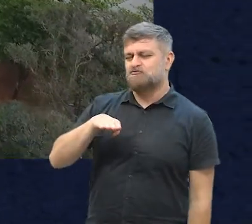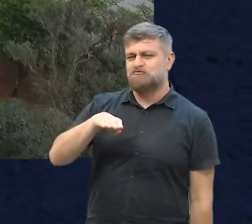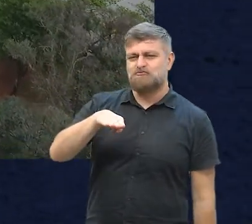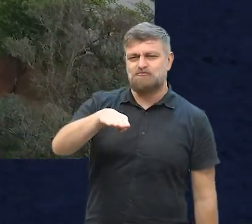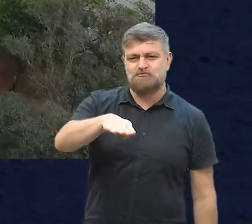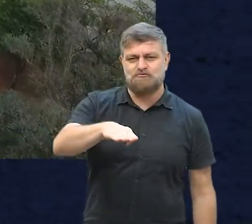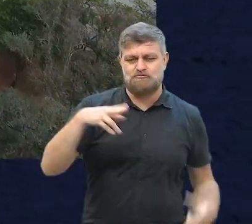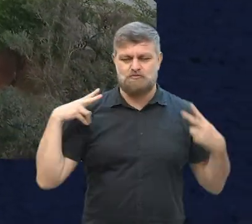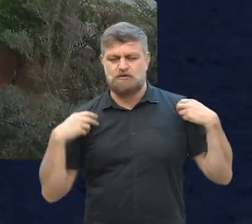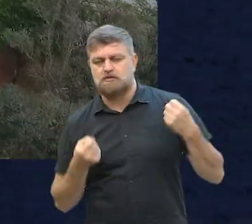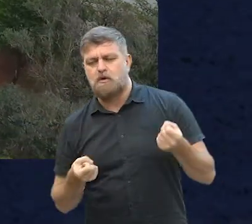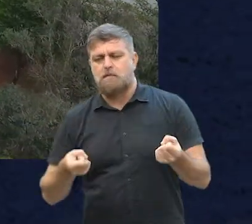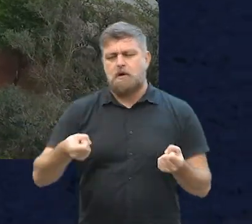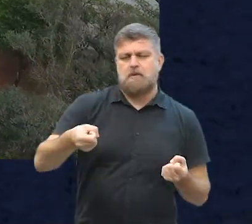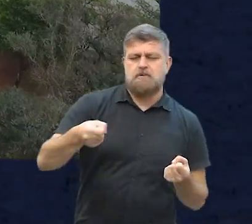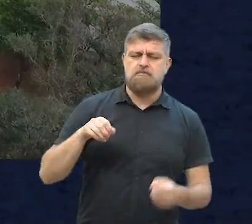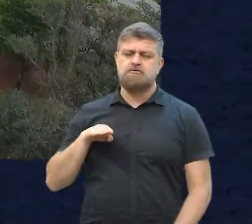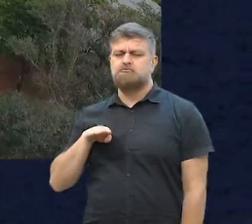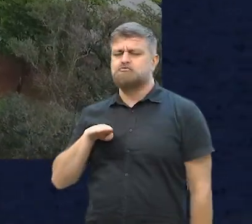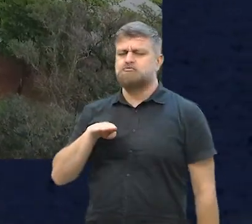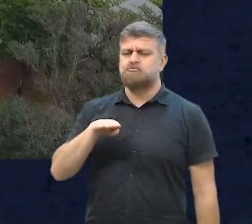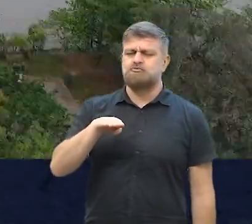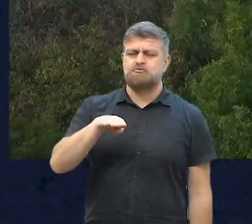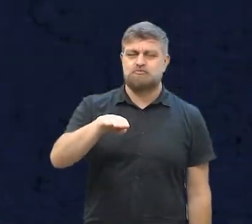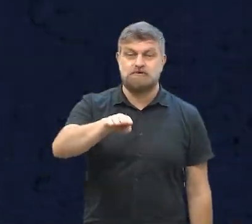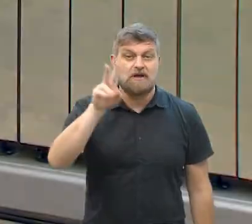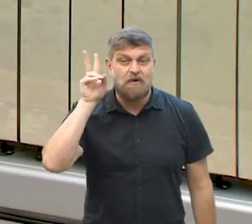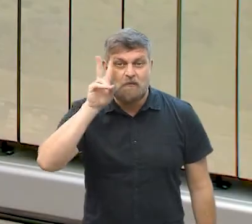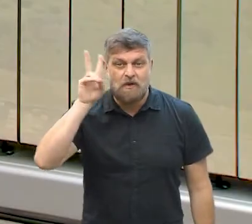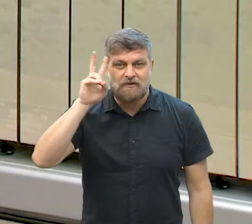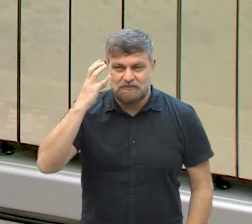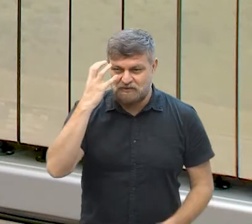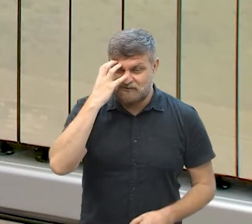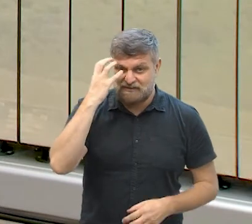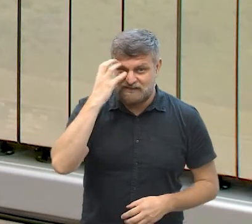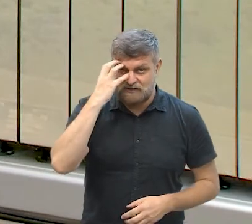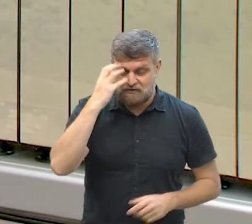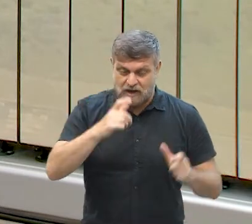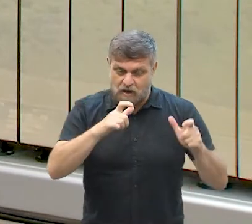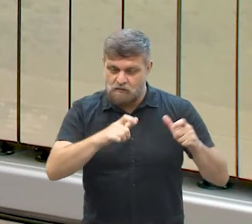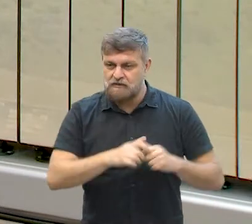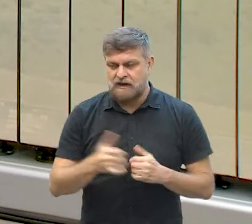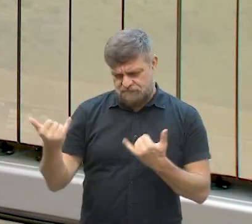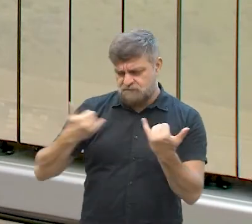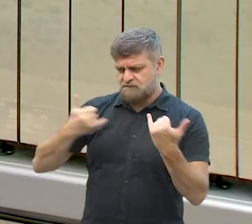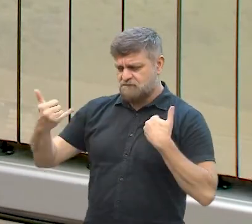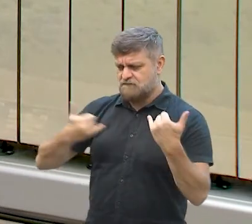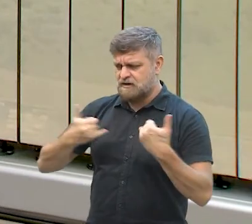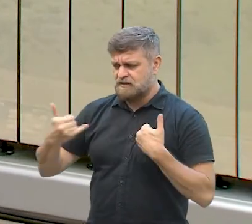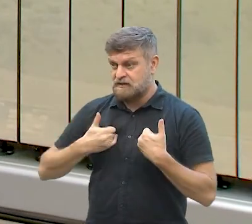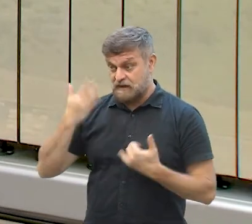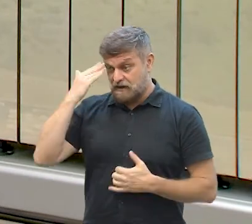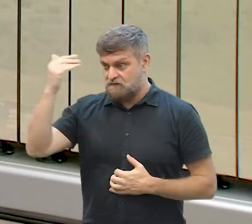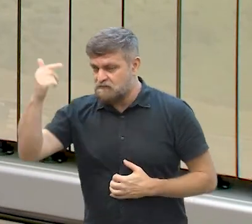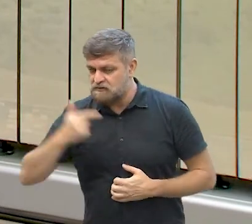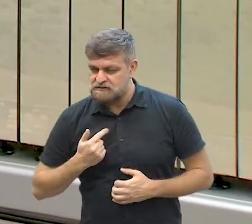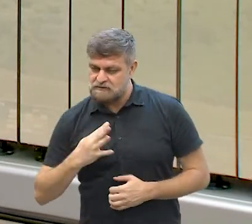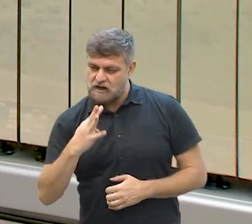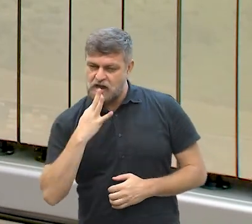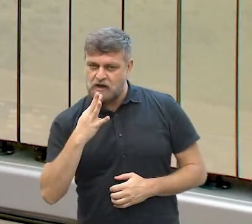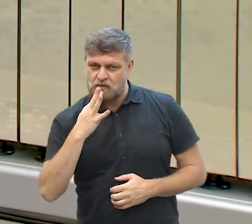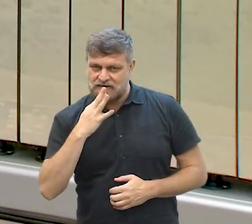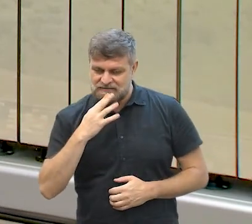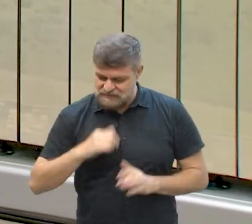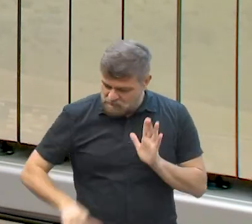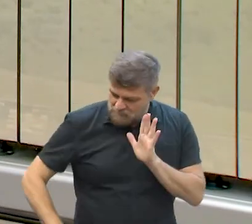trabalhava, né, no policiamento aqui do 8º Batalhão. Então me lembro que o Taquaral era um local que eu ouvia falar e eu acabei conhecendo